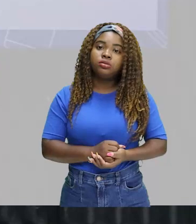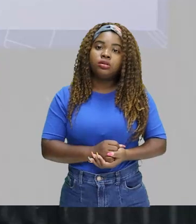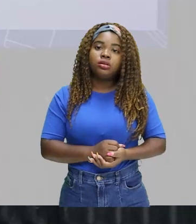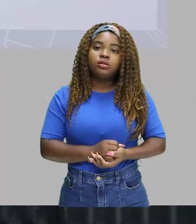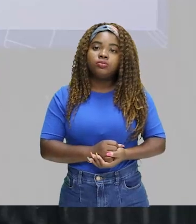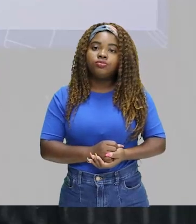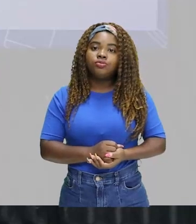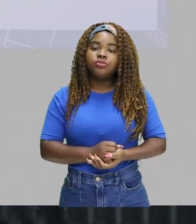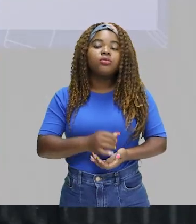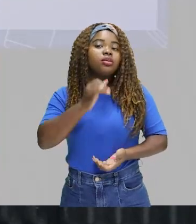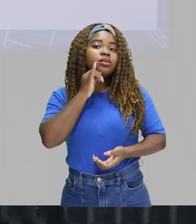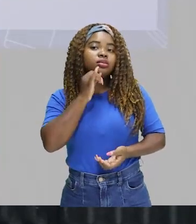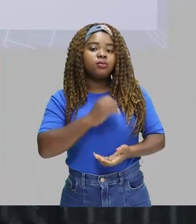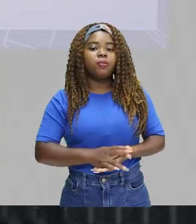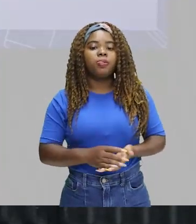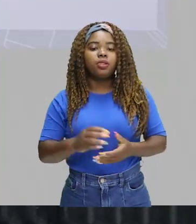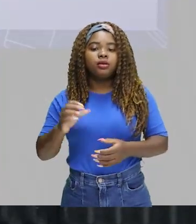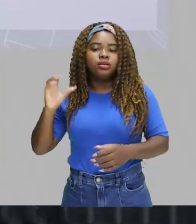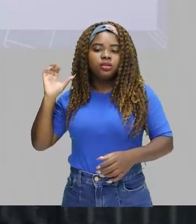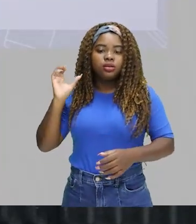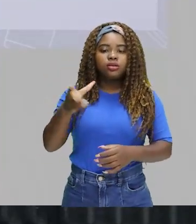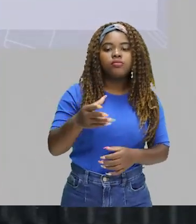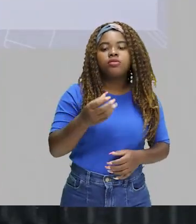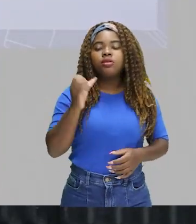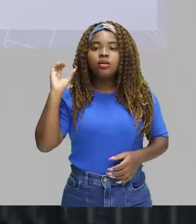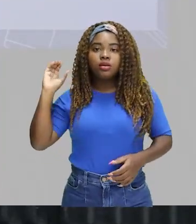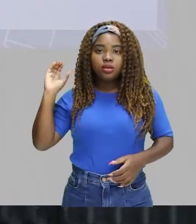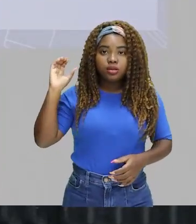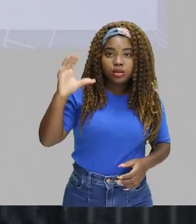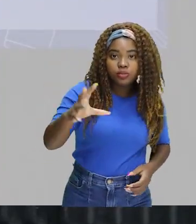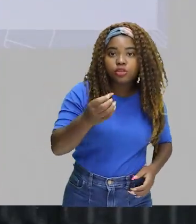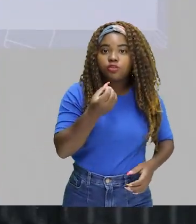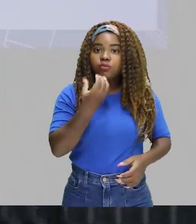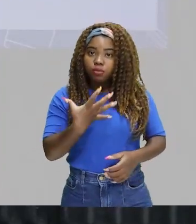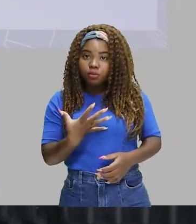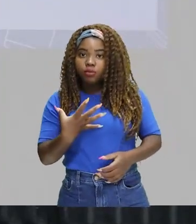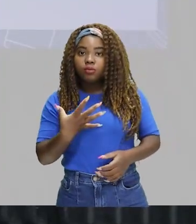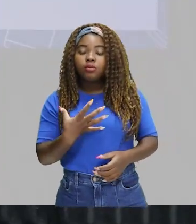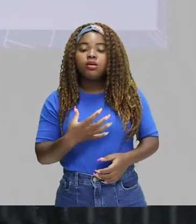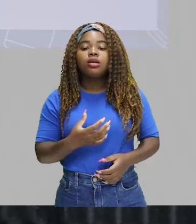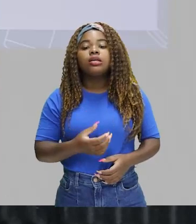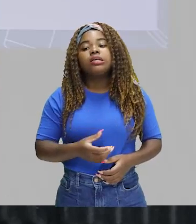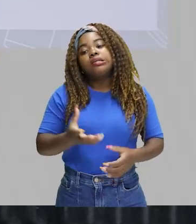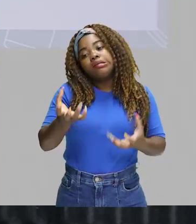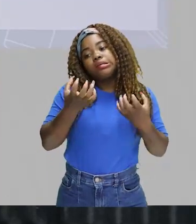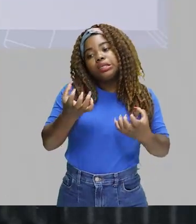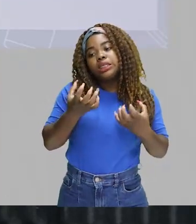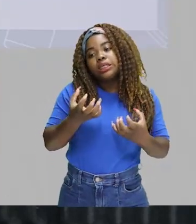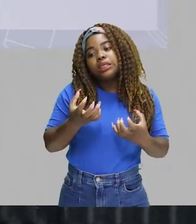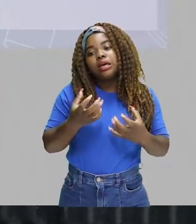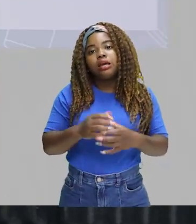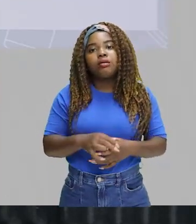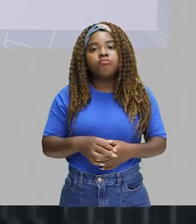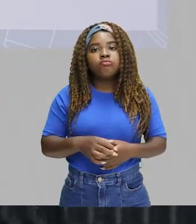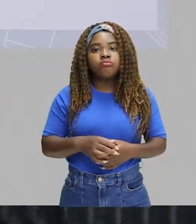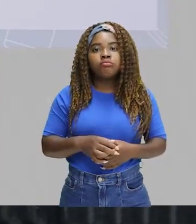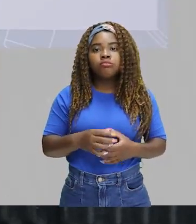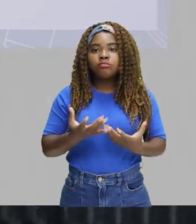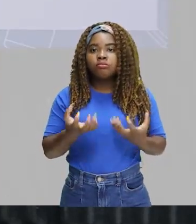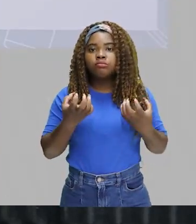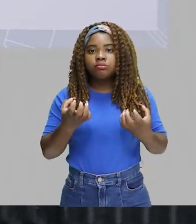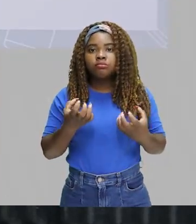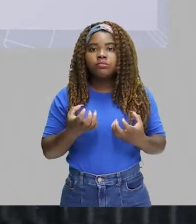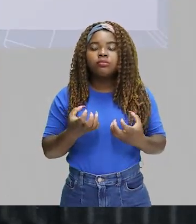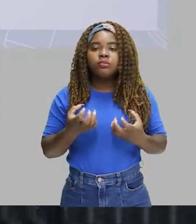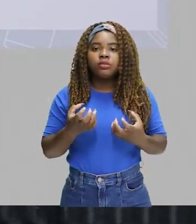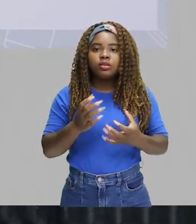arremessos. Ele realizou um arremesso muito bom, quer descansar numa outra rodada? Pode. Não existe a obrigatoriedade dele fazer os 6 arremessos,